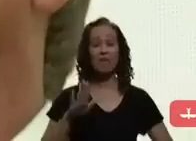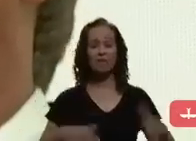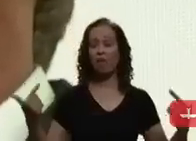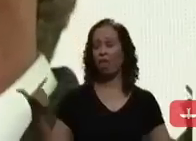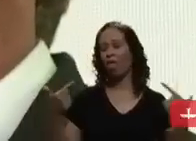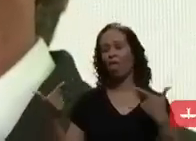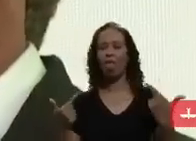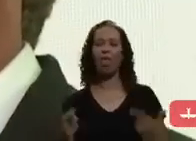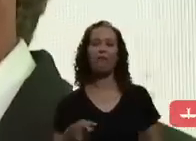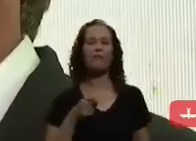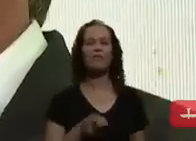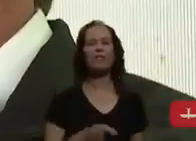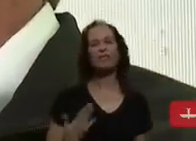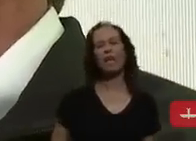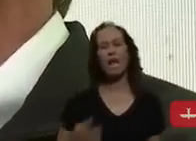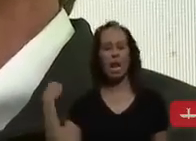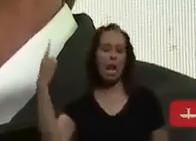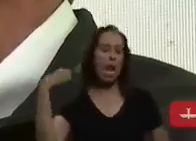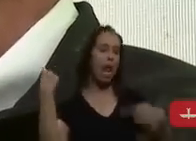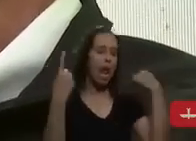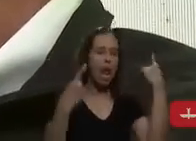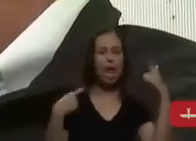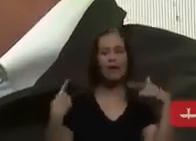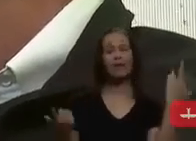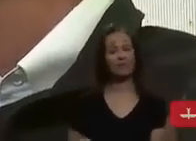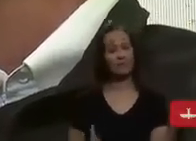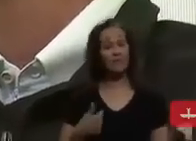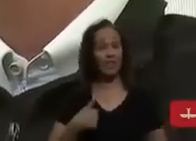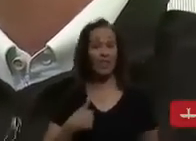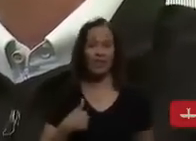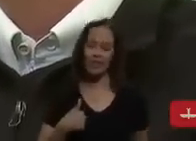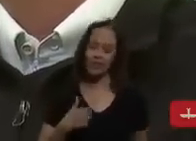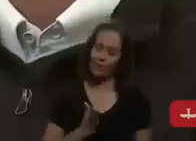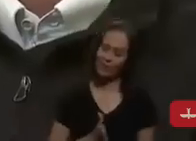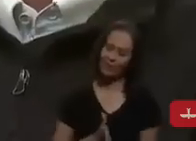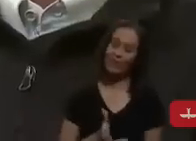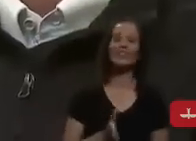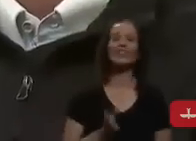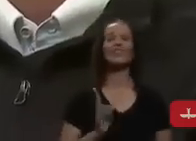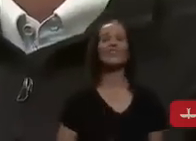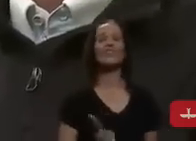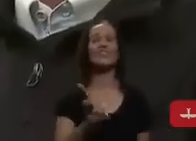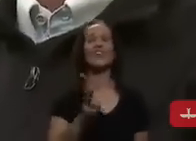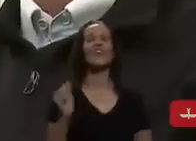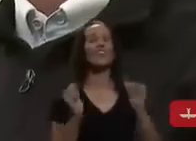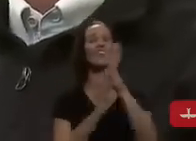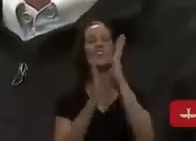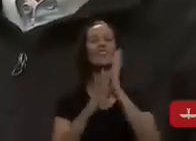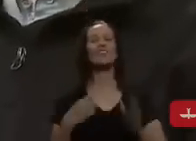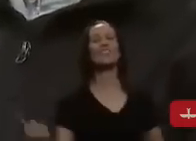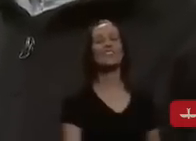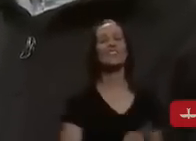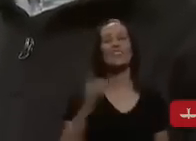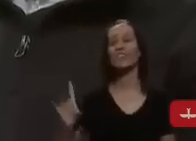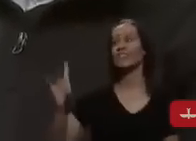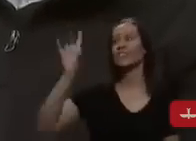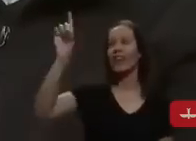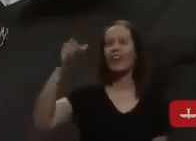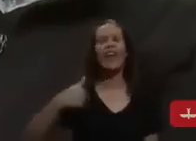fanática, podem me chamar de louca, eu vou continuar louvando o nosso Deus,